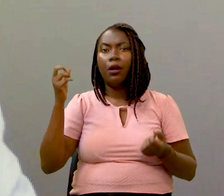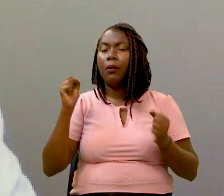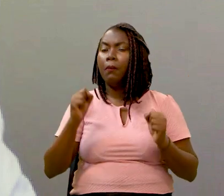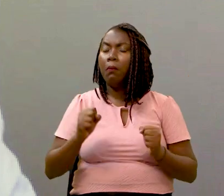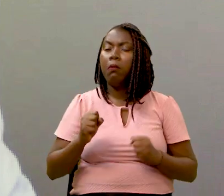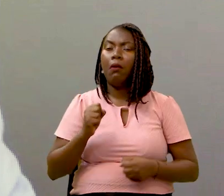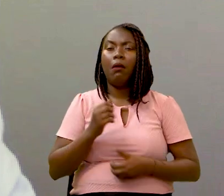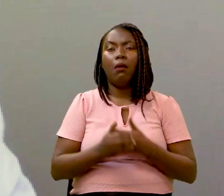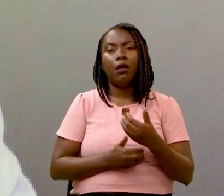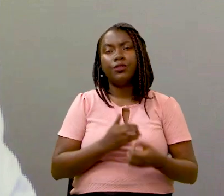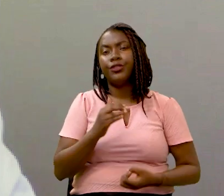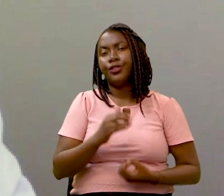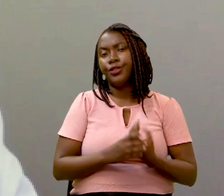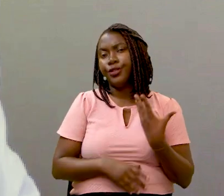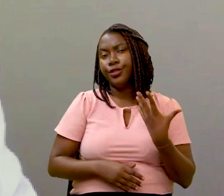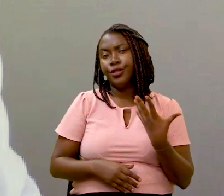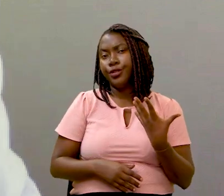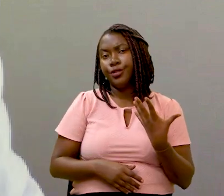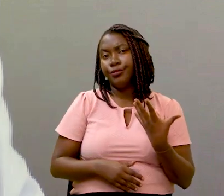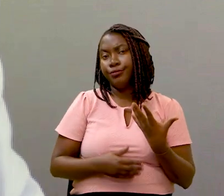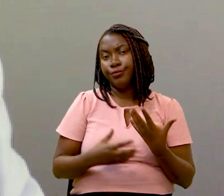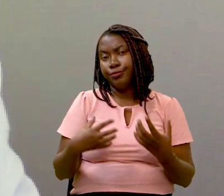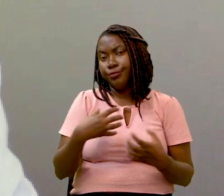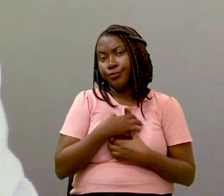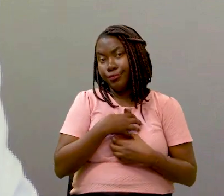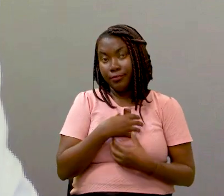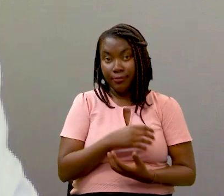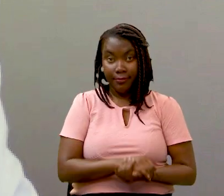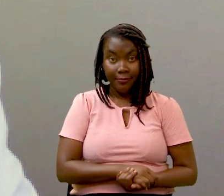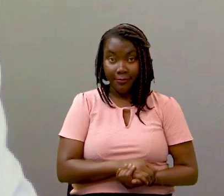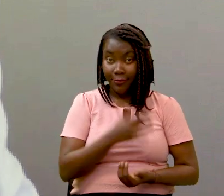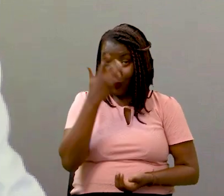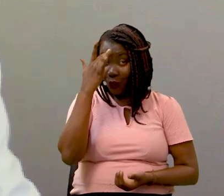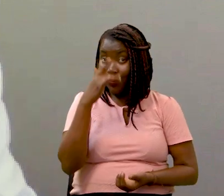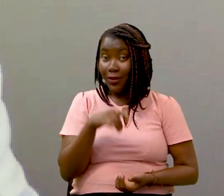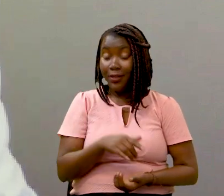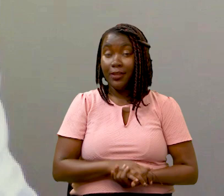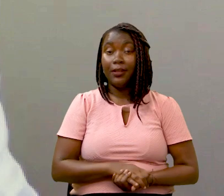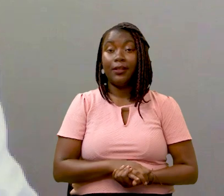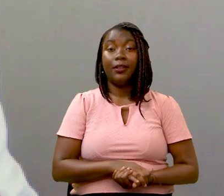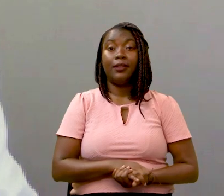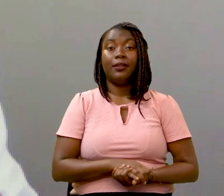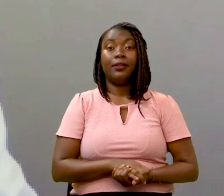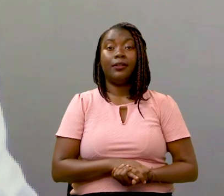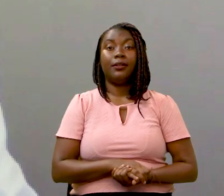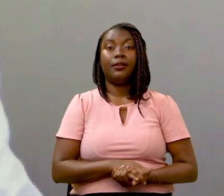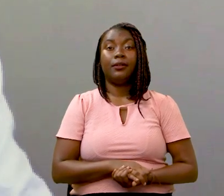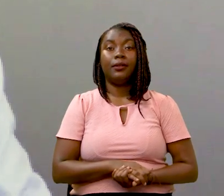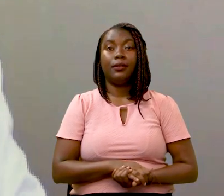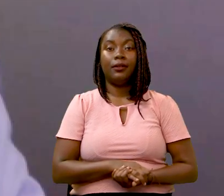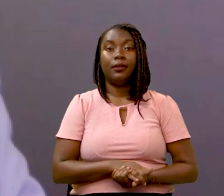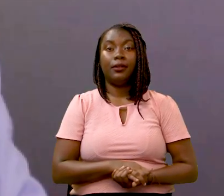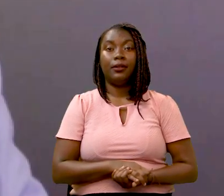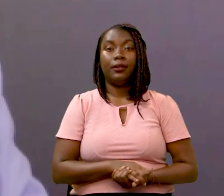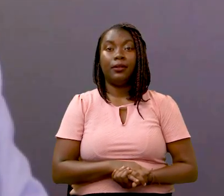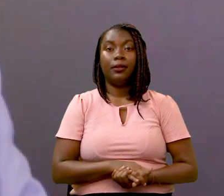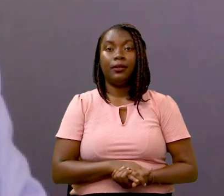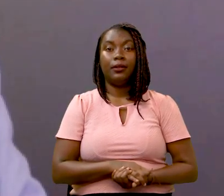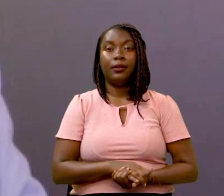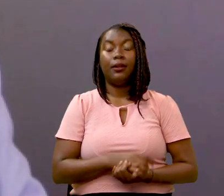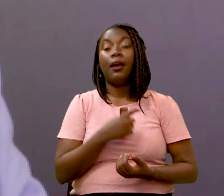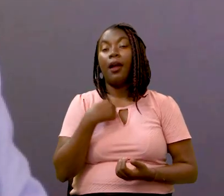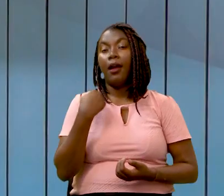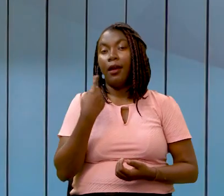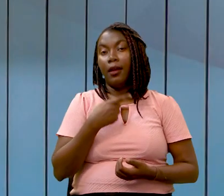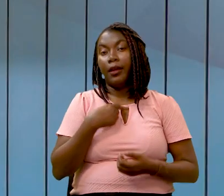situações que podem desencadear esse sintoma. Não sei se você gostaria de falar sobre as causas. Doutor,